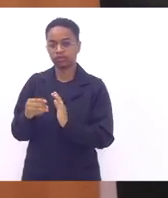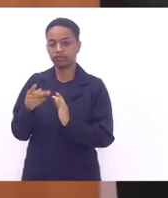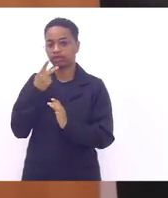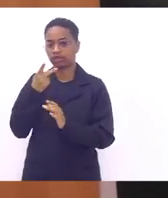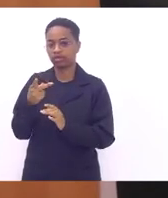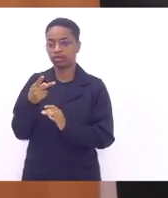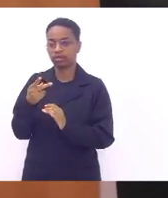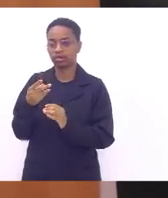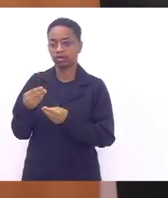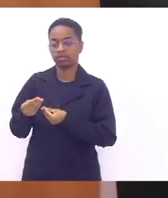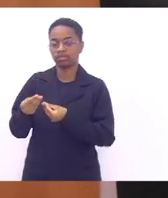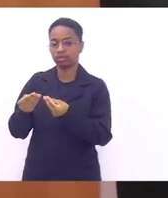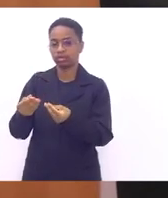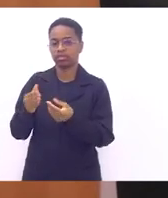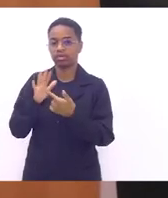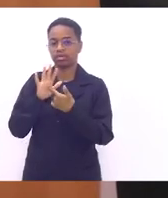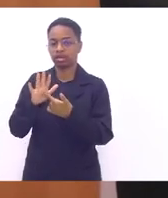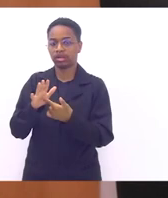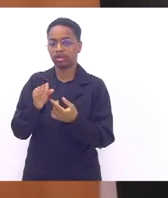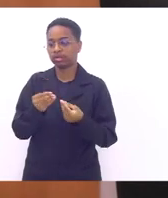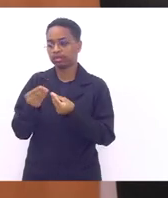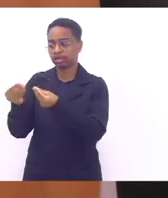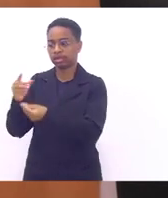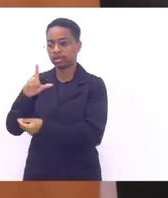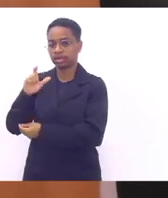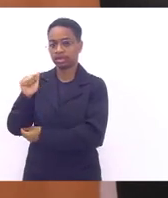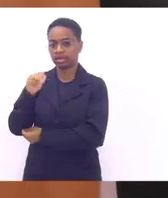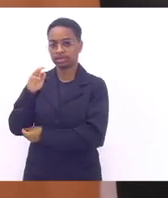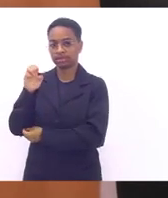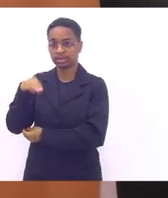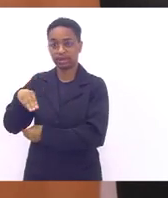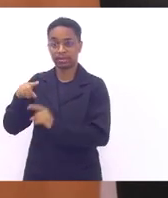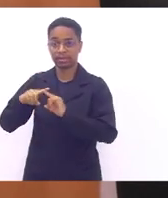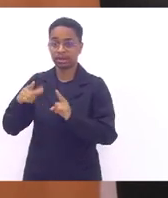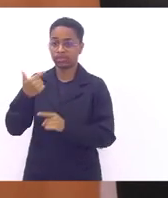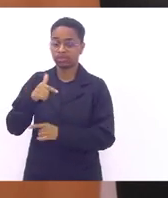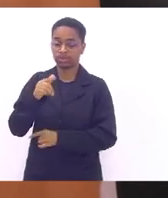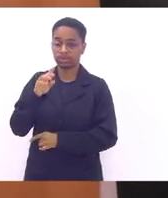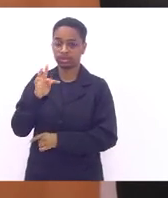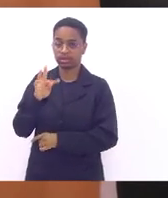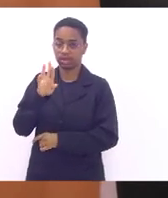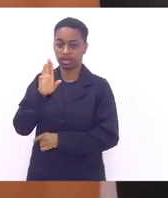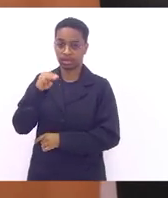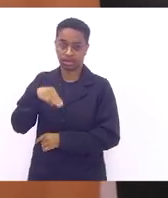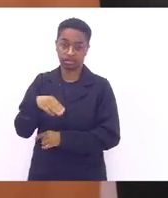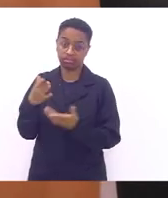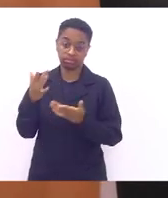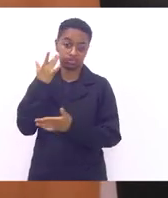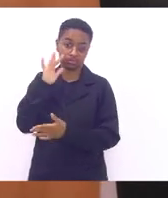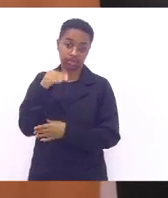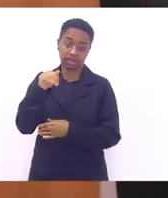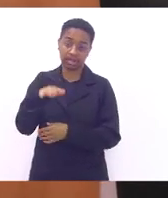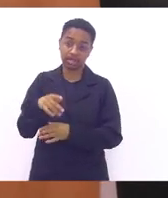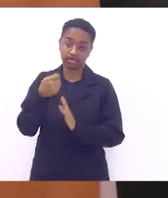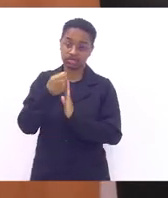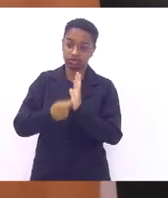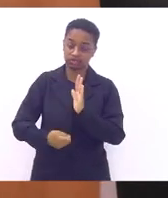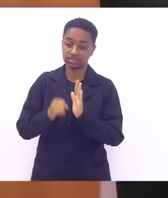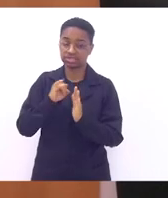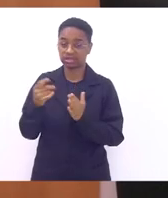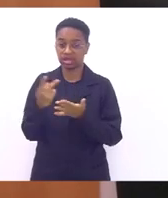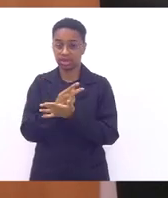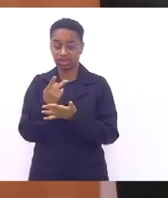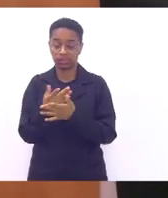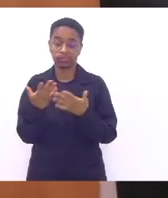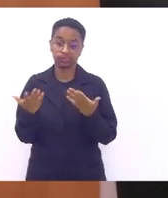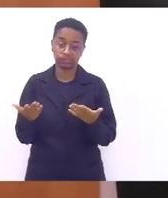amostras de teste rápido molecular para o LACEN, quando o LACEN não tem TRM. Então, a gente não sabe quem falou, quem escreveu, se foi erro. Então, agora a